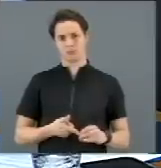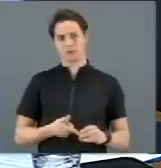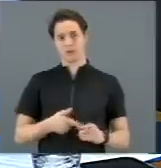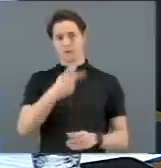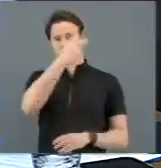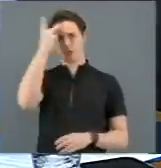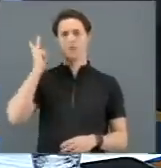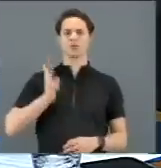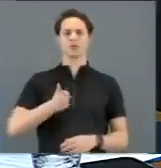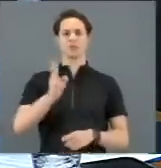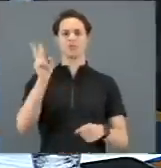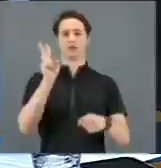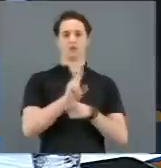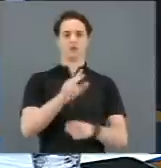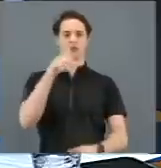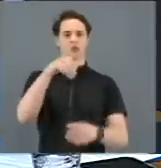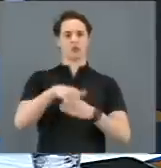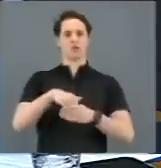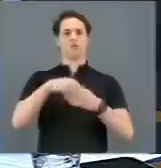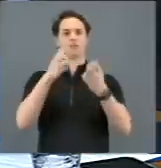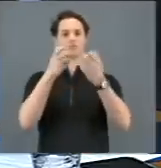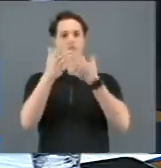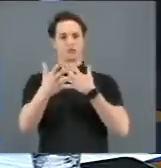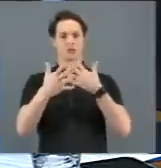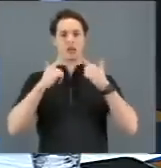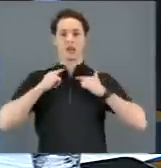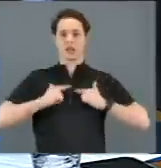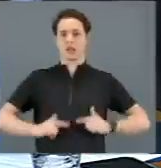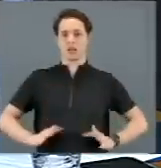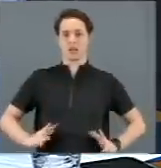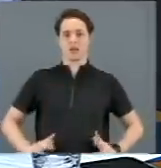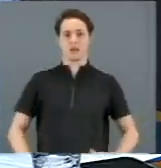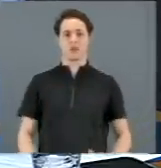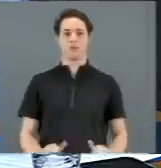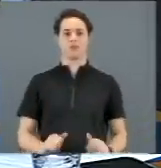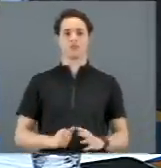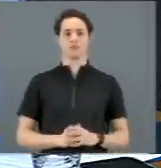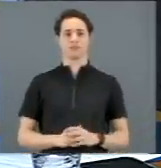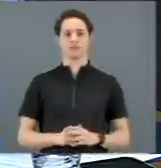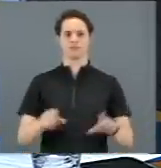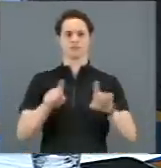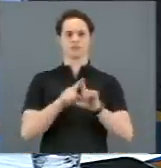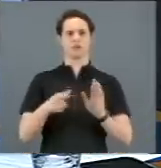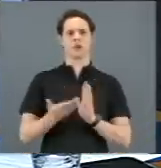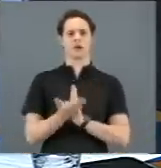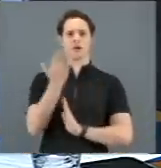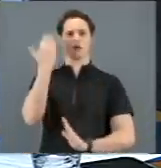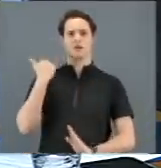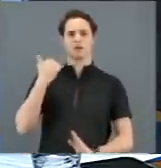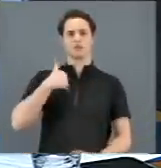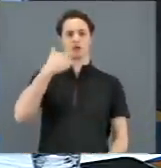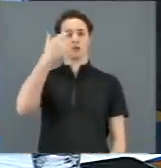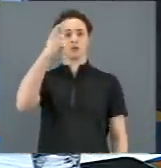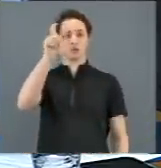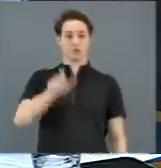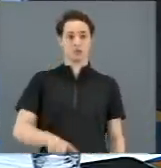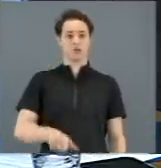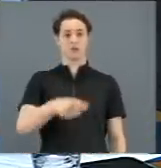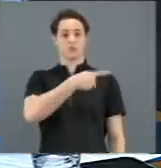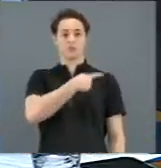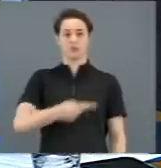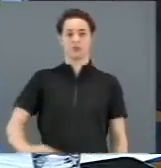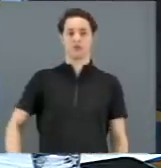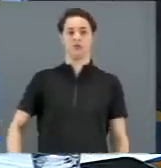eleições transparentes, eleições limpas, muito antes de ser presidente da República, muito